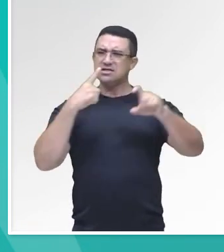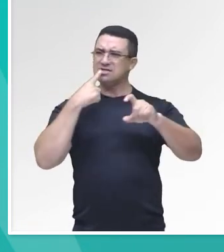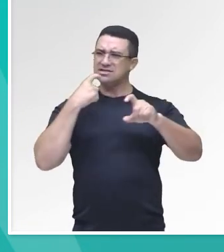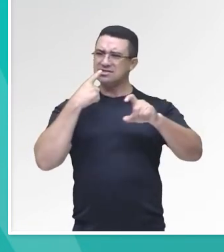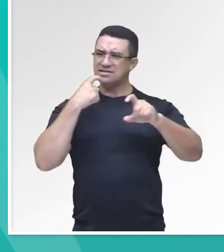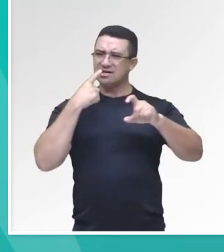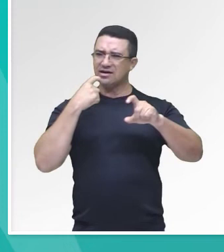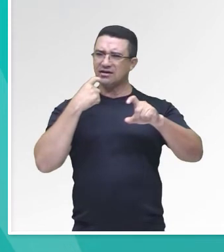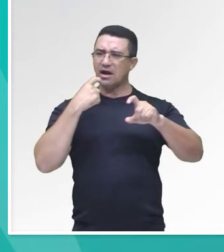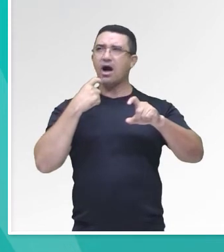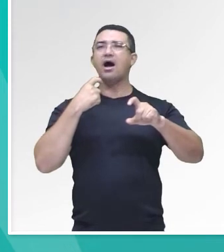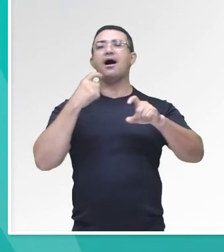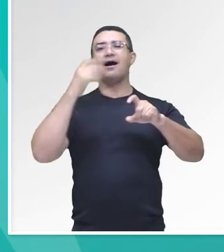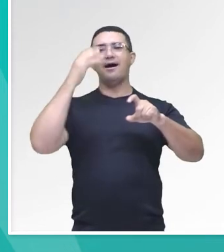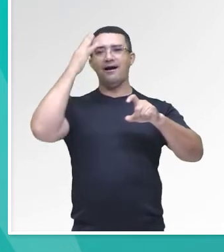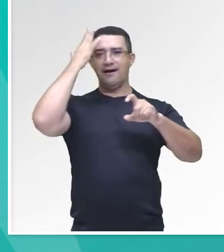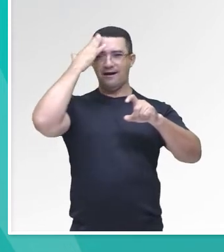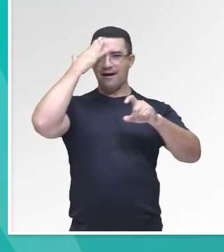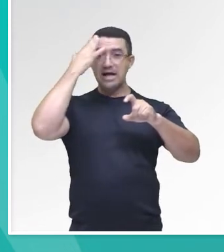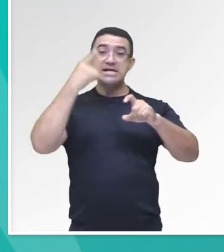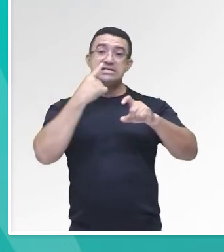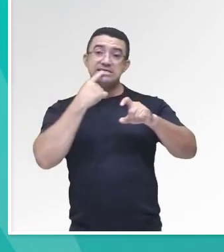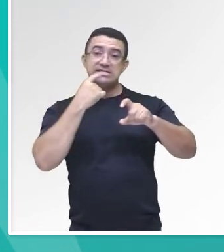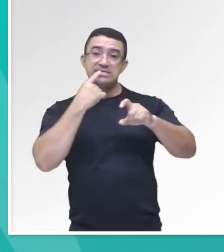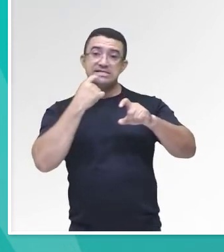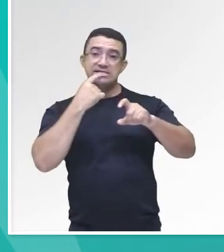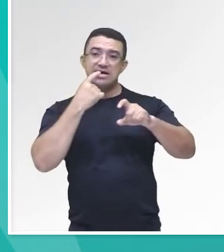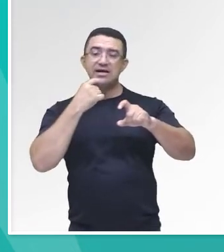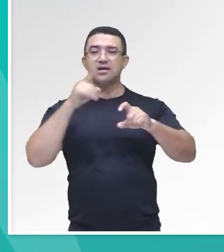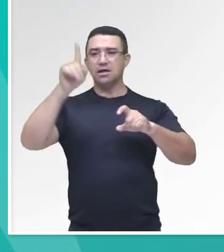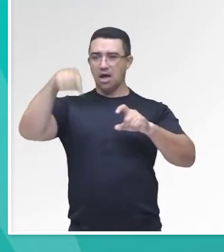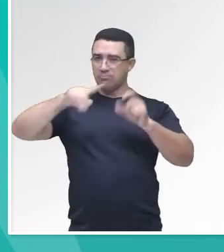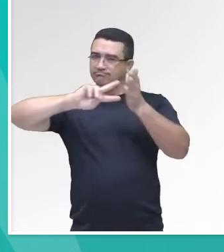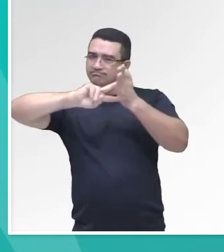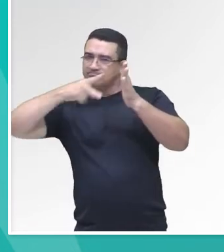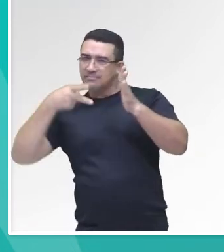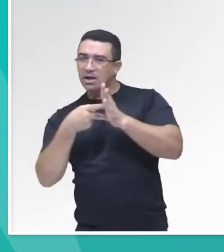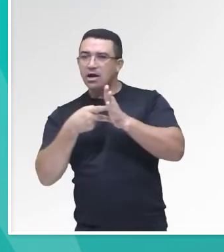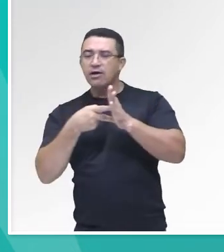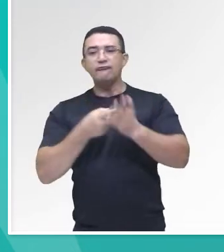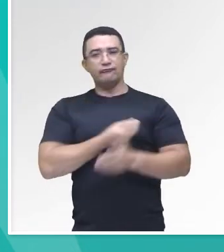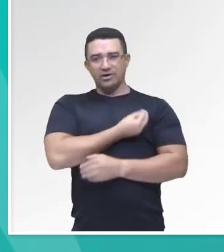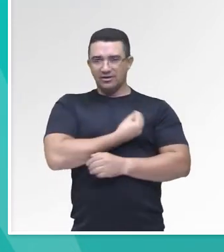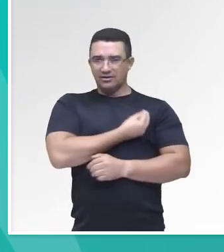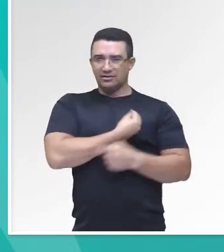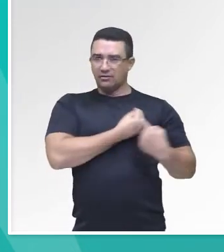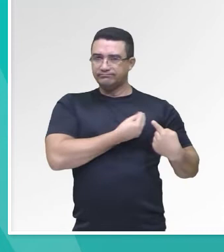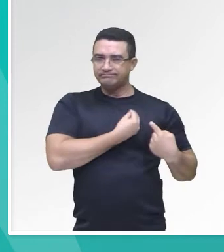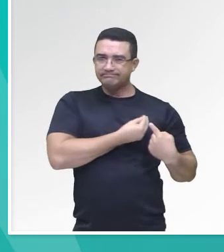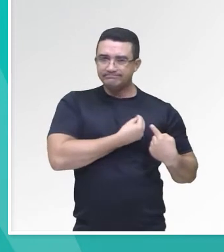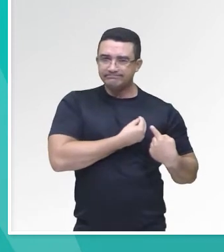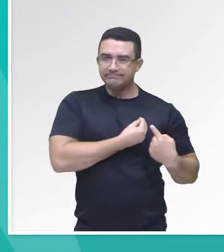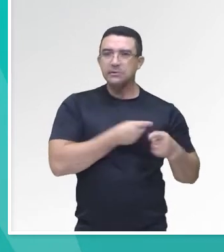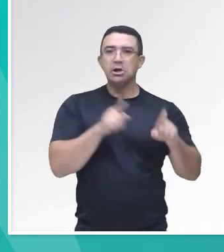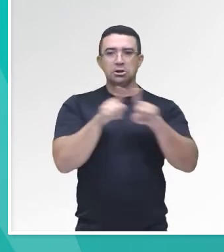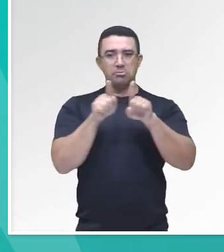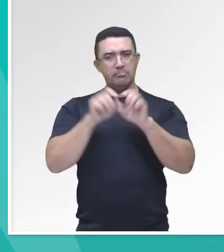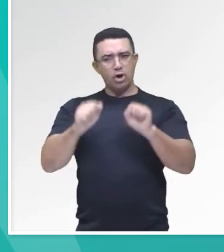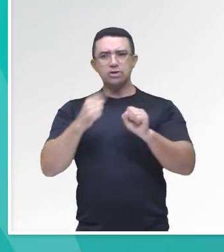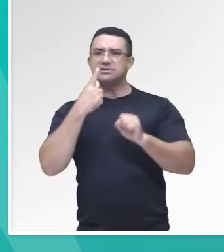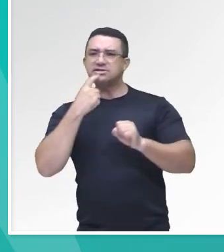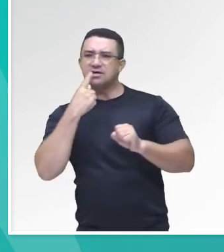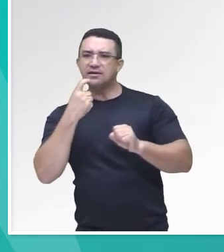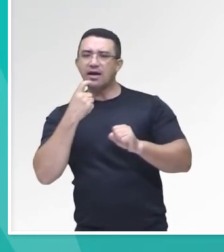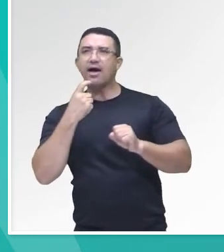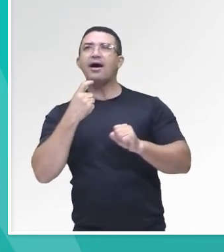é vida, né? Pode ser também o sentido de sofrimento, né? Então, quando alguém diz assim, eu